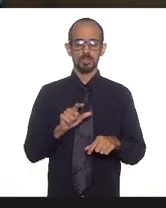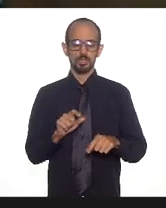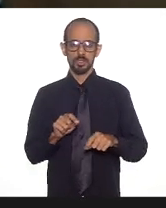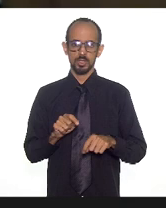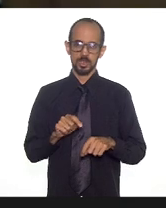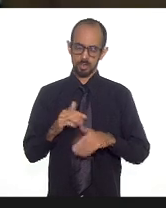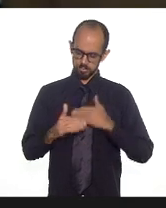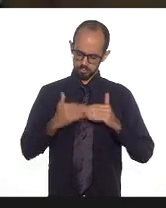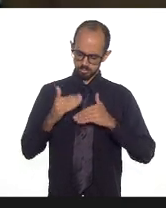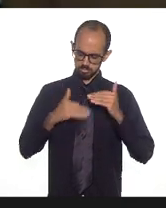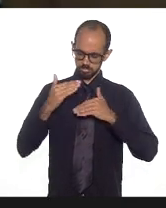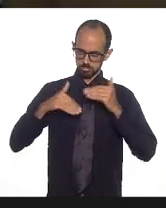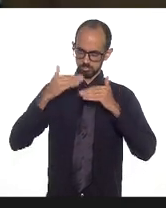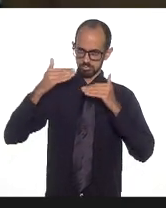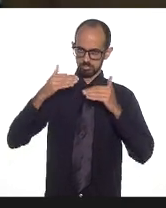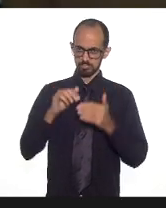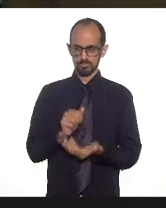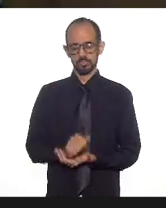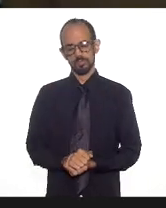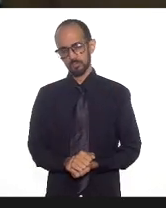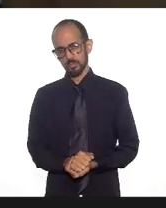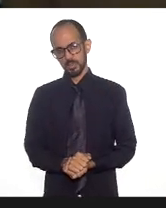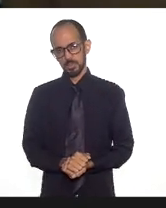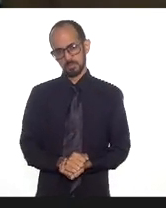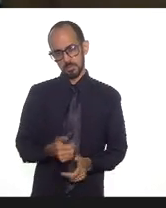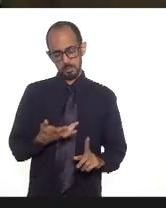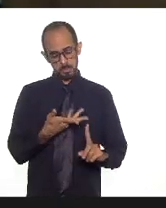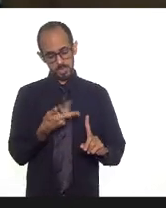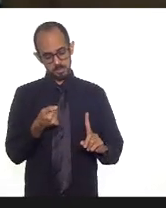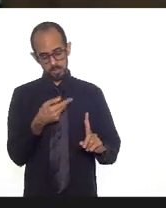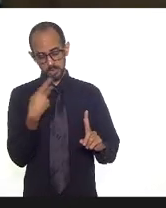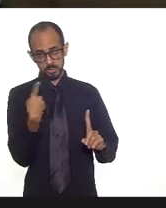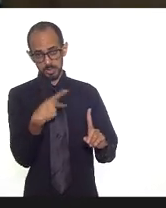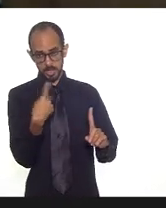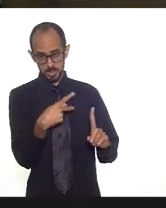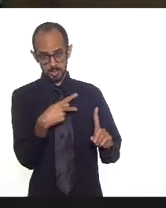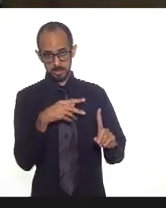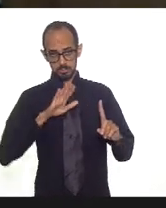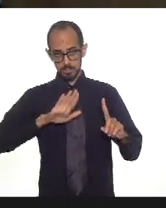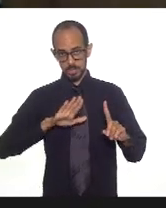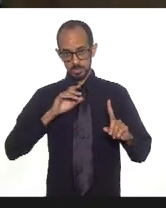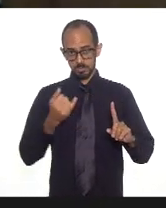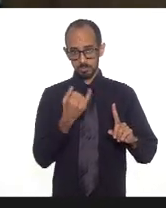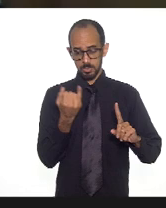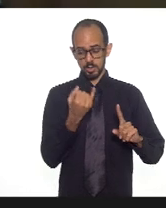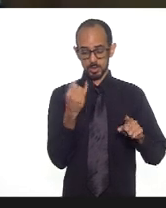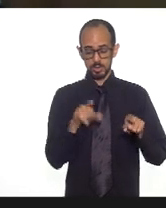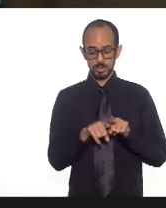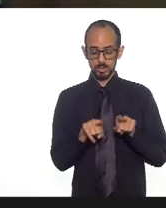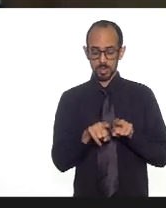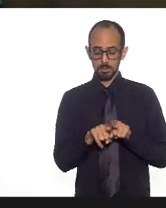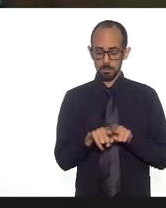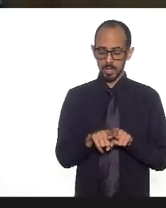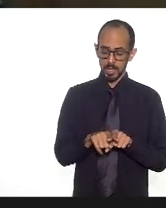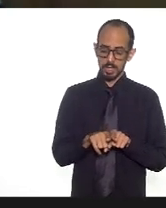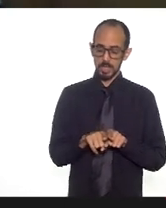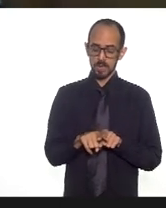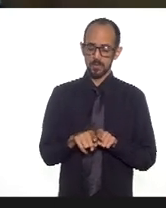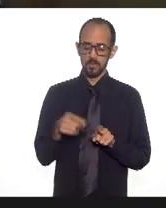as progressões, né, o que eles merecem, enfim, né, mas é importante colocar que